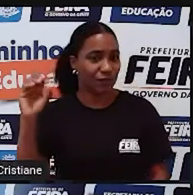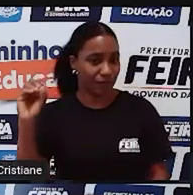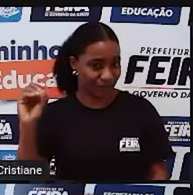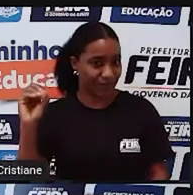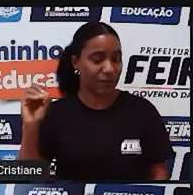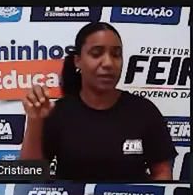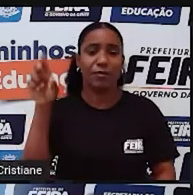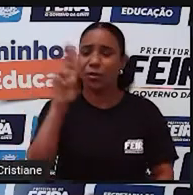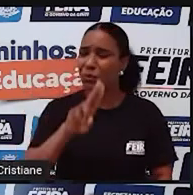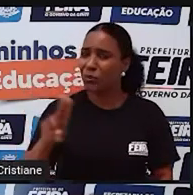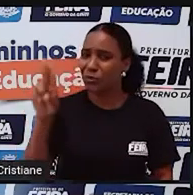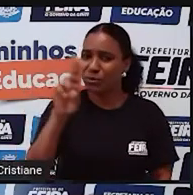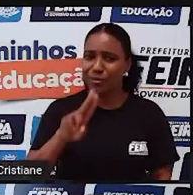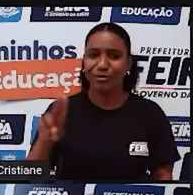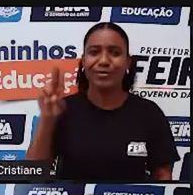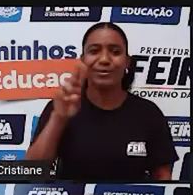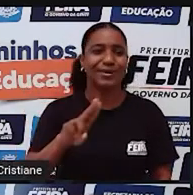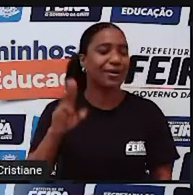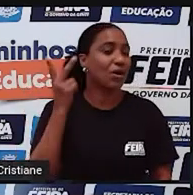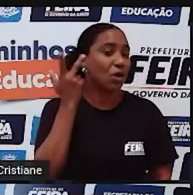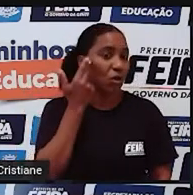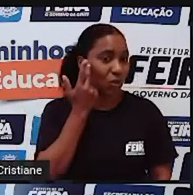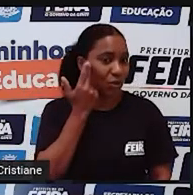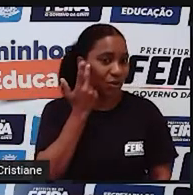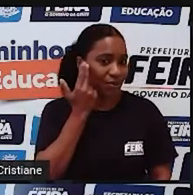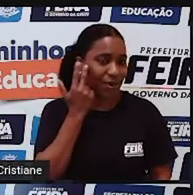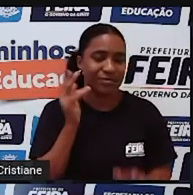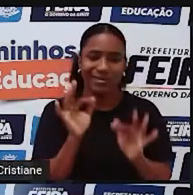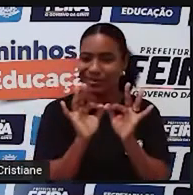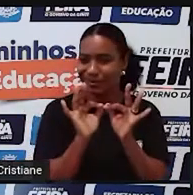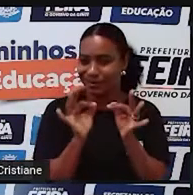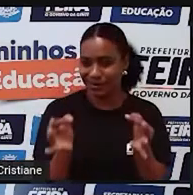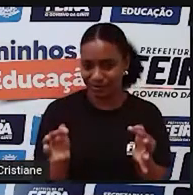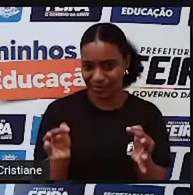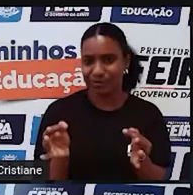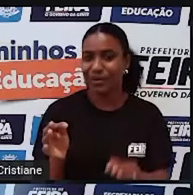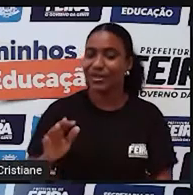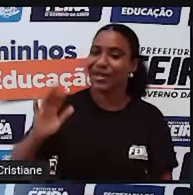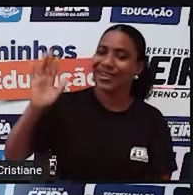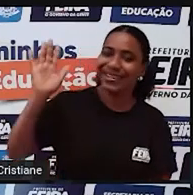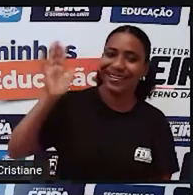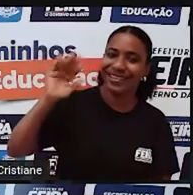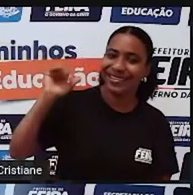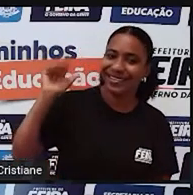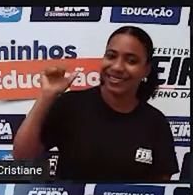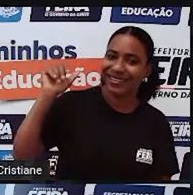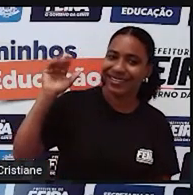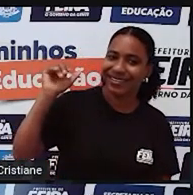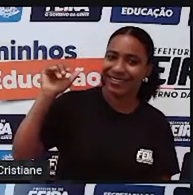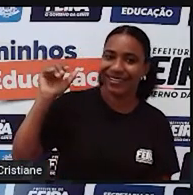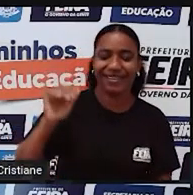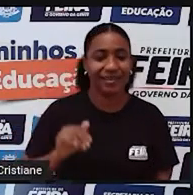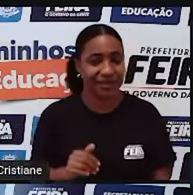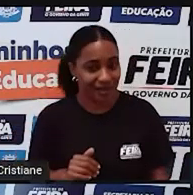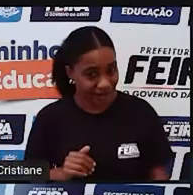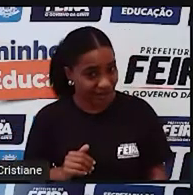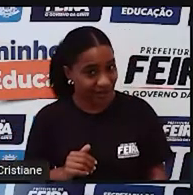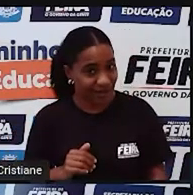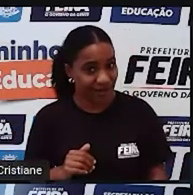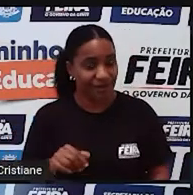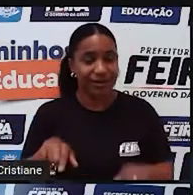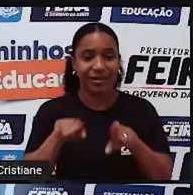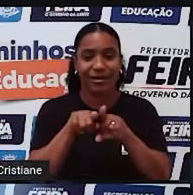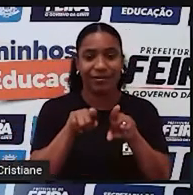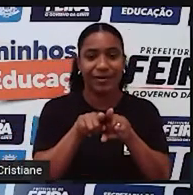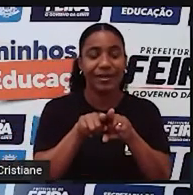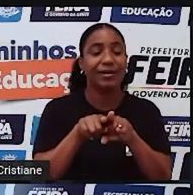muito utilizada, muito comum, e você utiliza em qualquer parte do dia. And bye and goodbye, I'll leave it